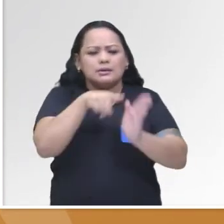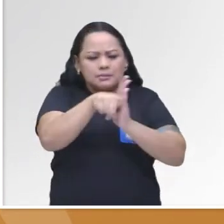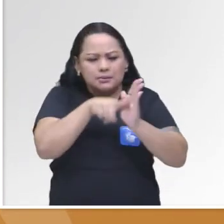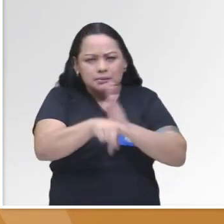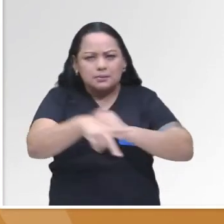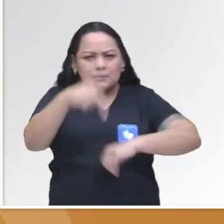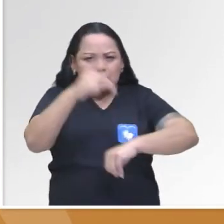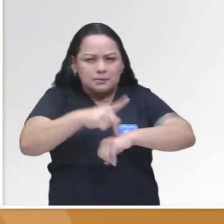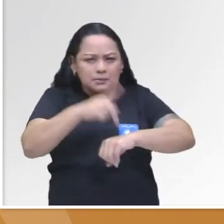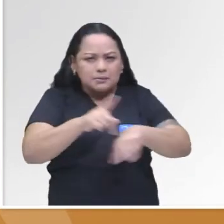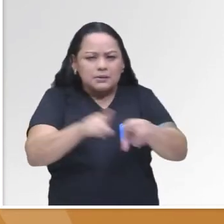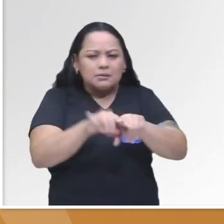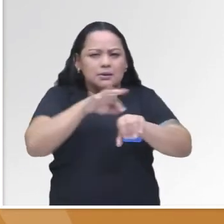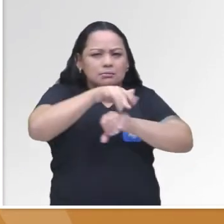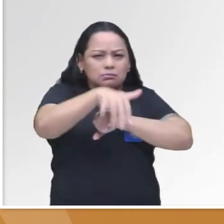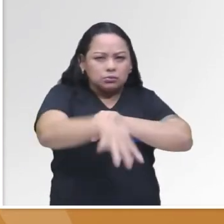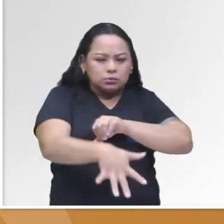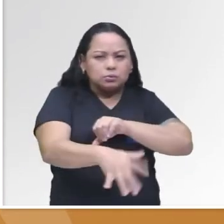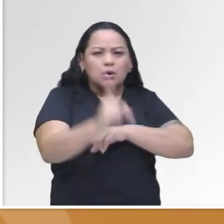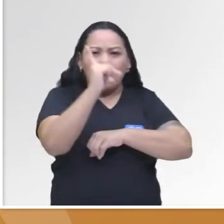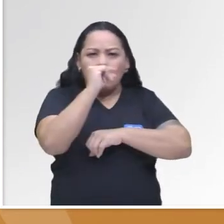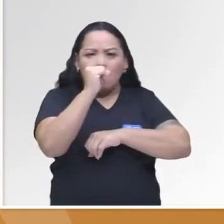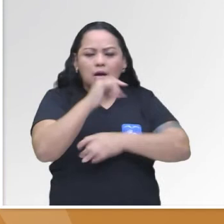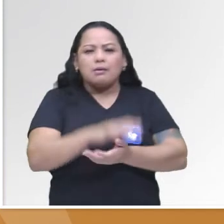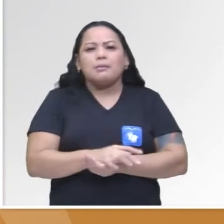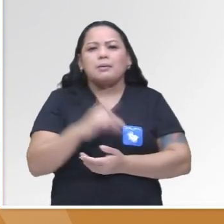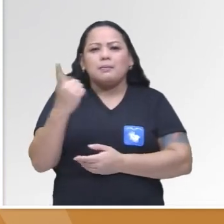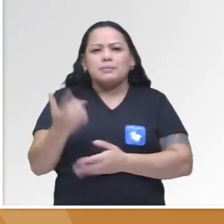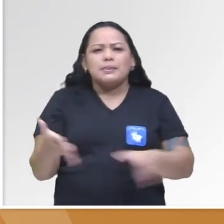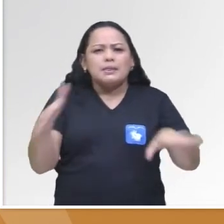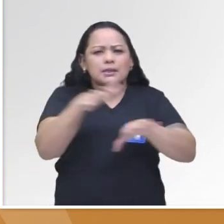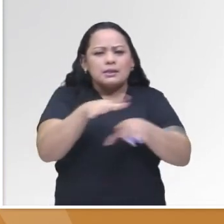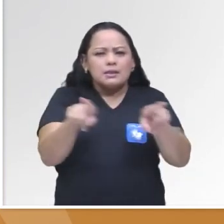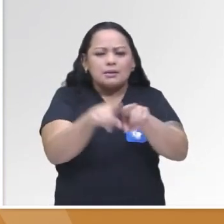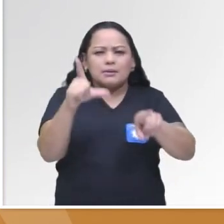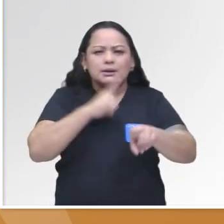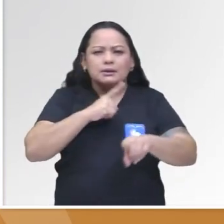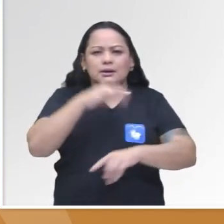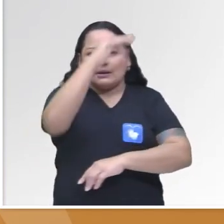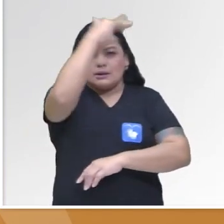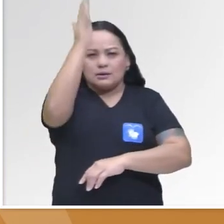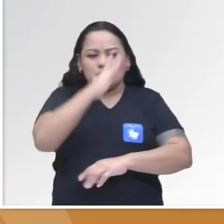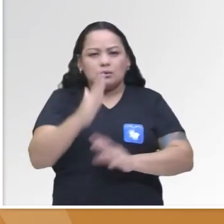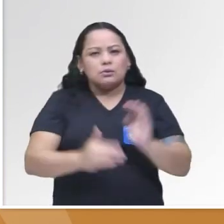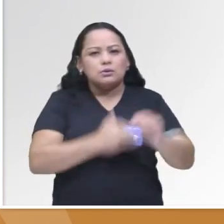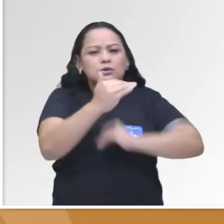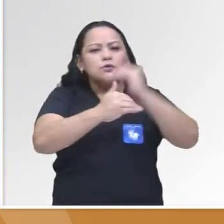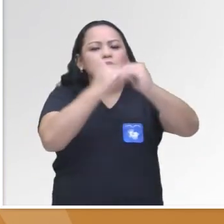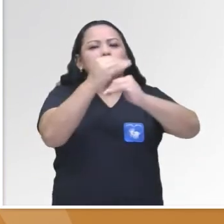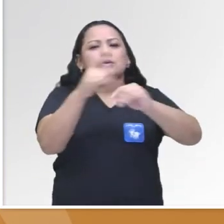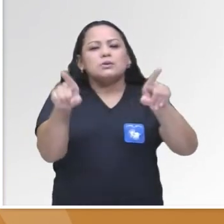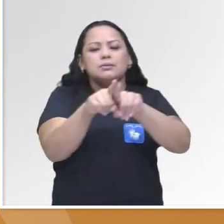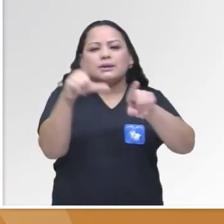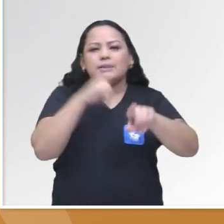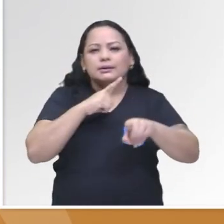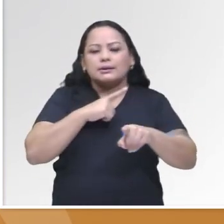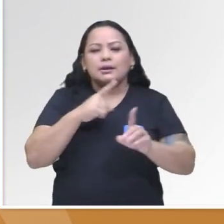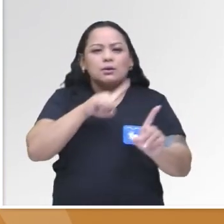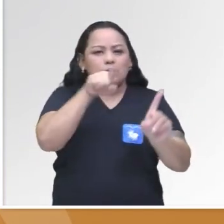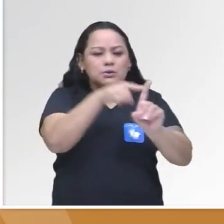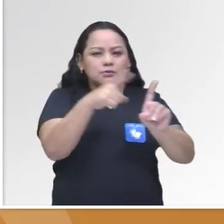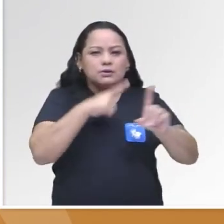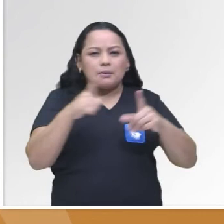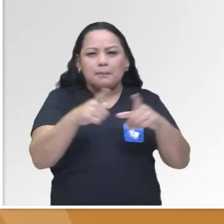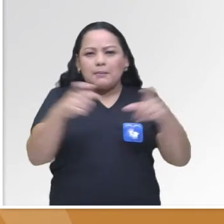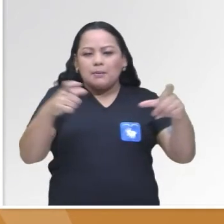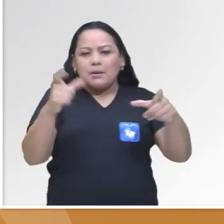quedas d'água, nós vamos ter então a implementação do chamado nacional desenvolvimentismo, onde se objetivava o